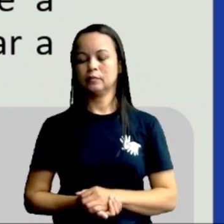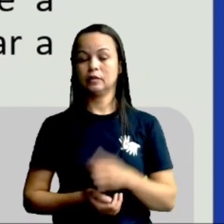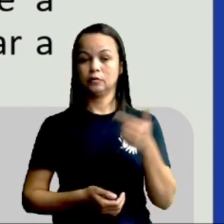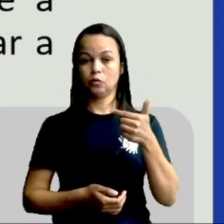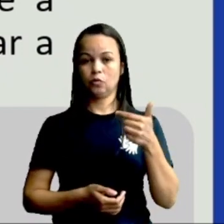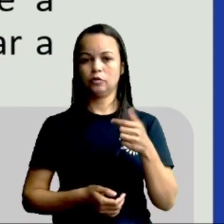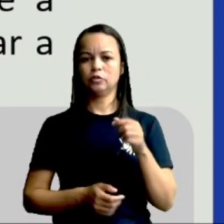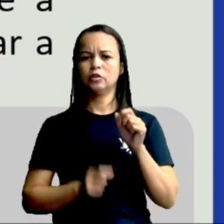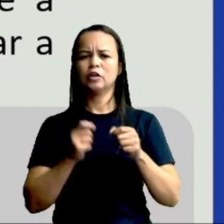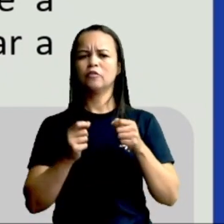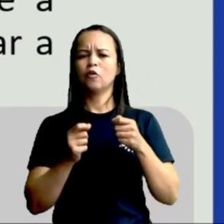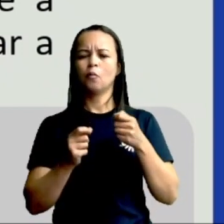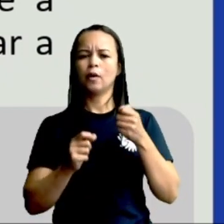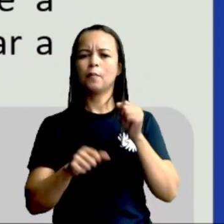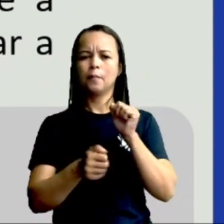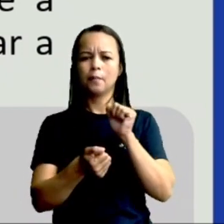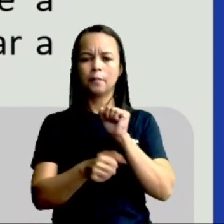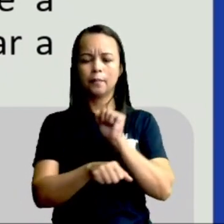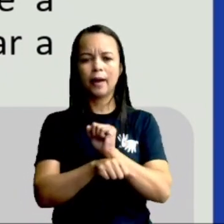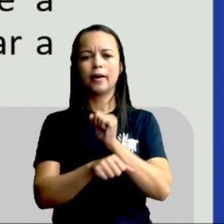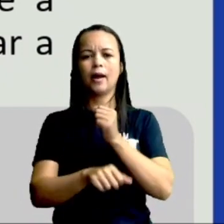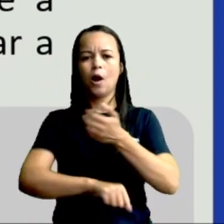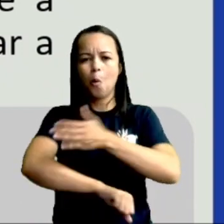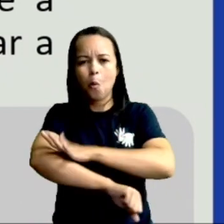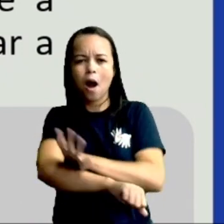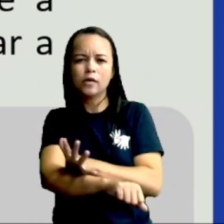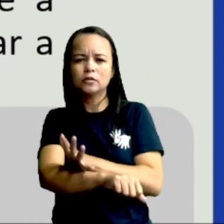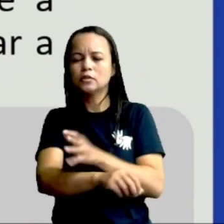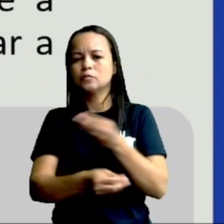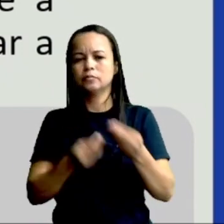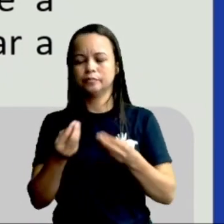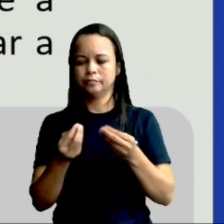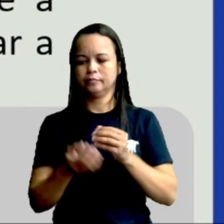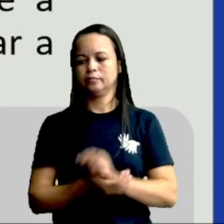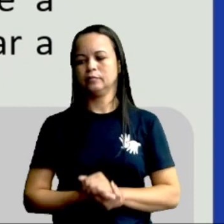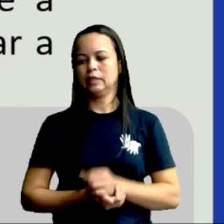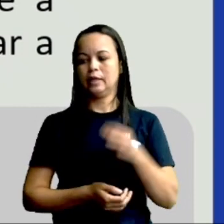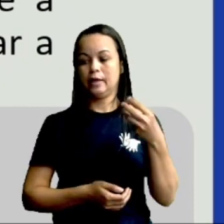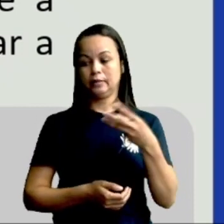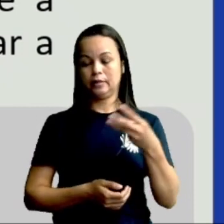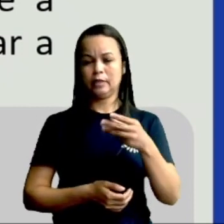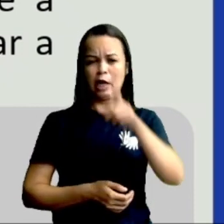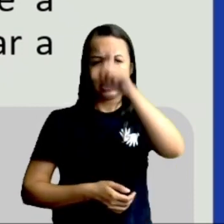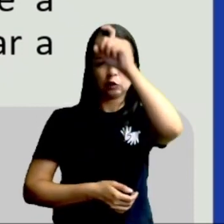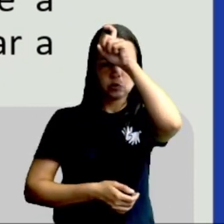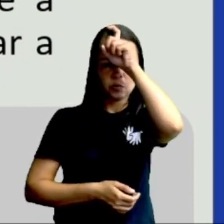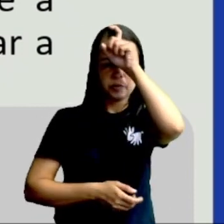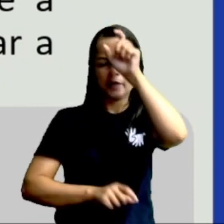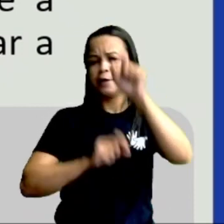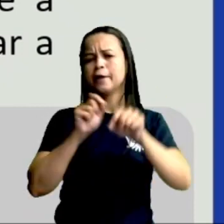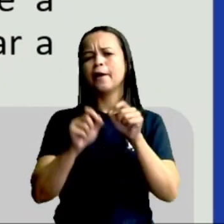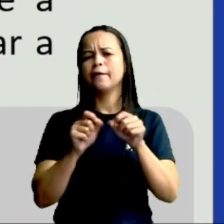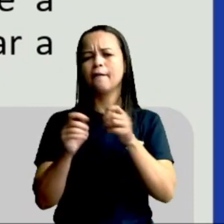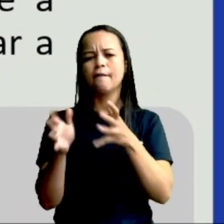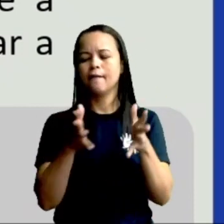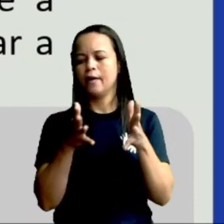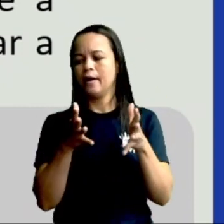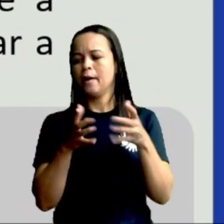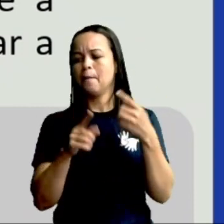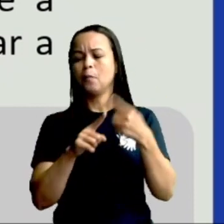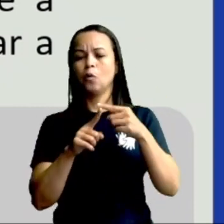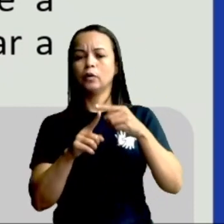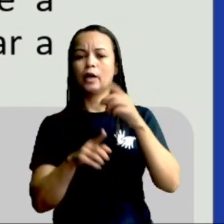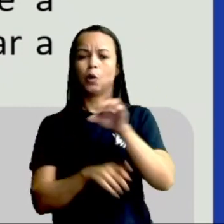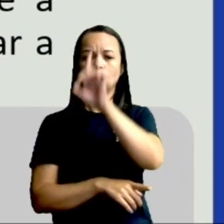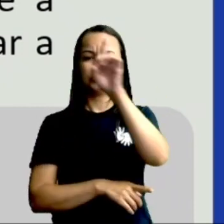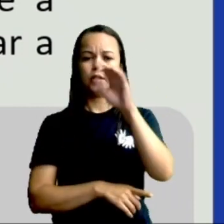o racismo? E a terceira pergunta: quem foi Zumbi dos Palmares e por que a data da sua morte foi escolhida